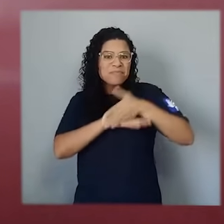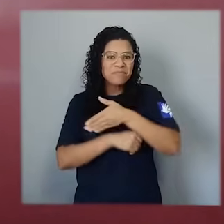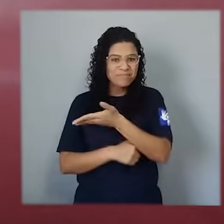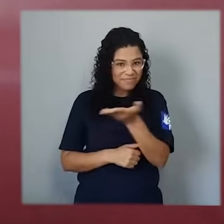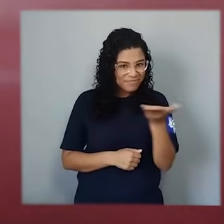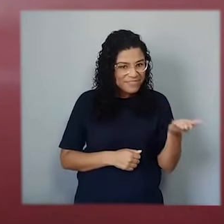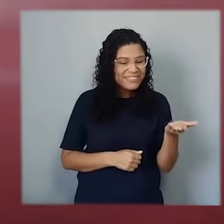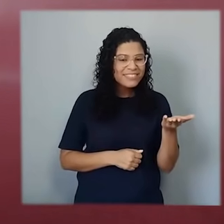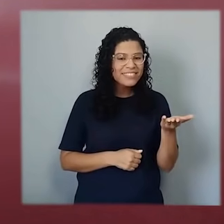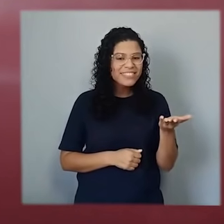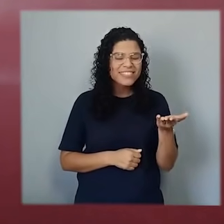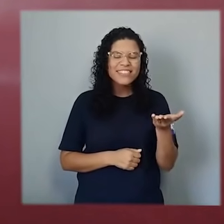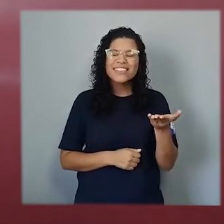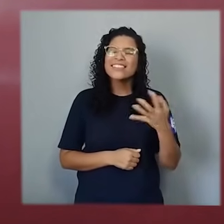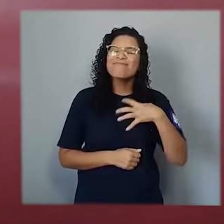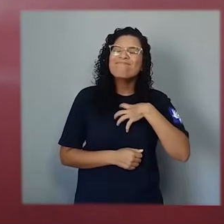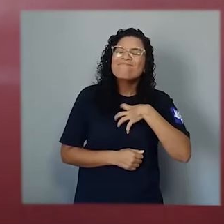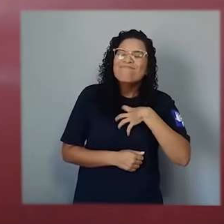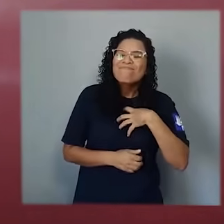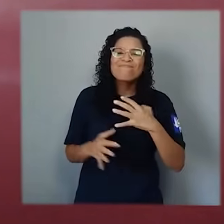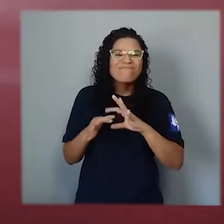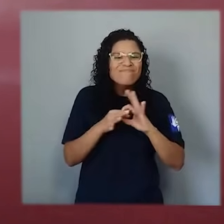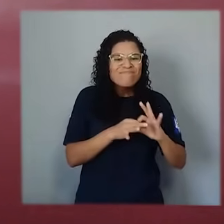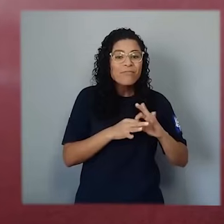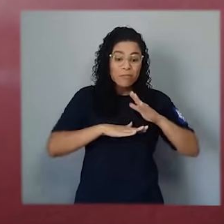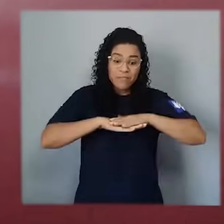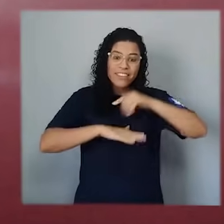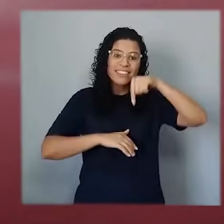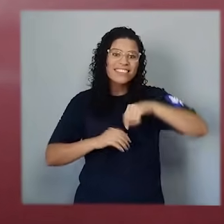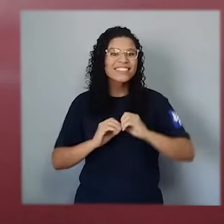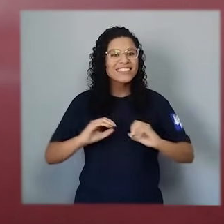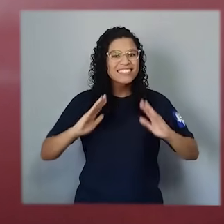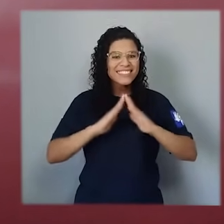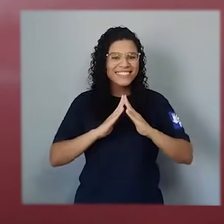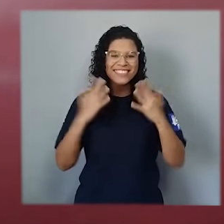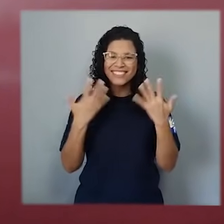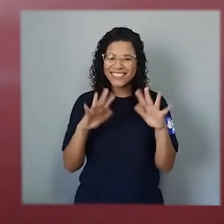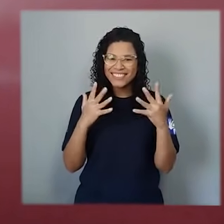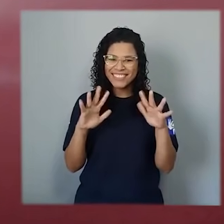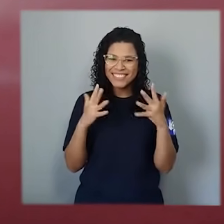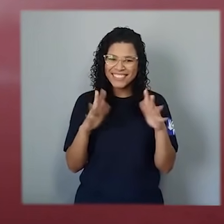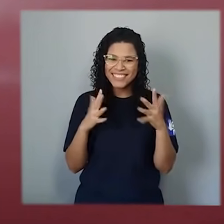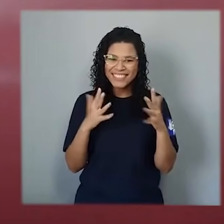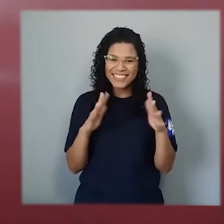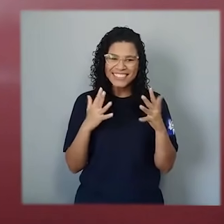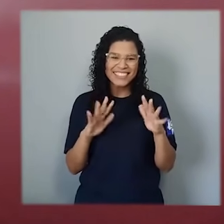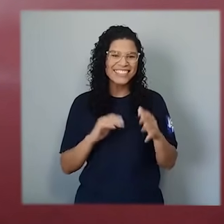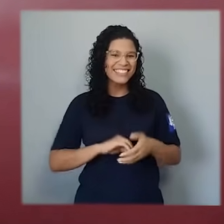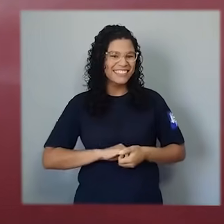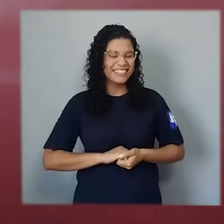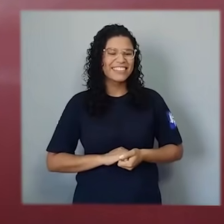de vocês. É isso que dá sentido a tudo que a gente faz aqui, viu?